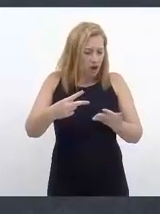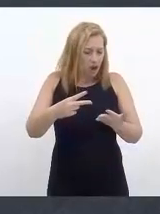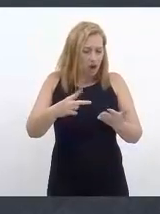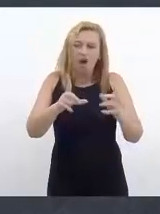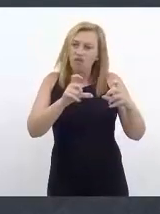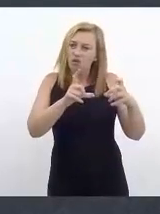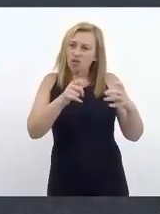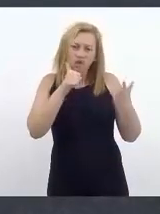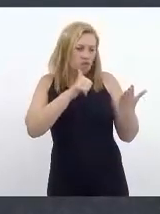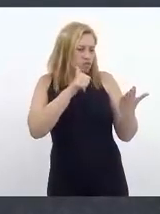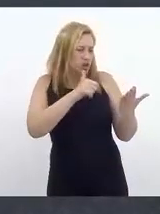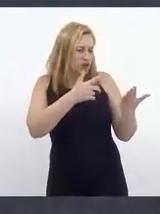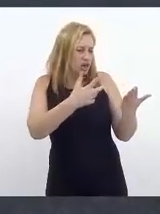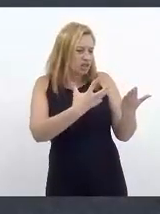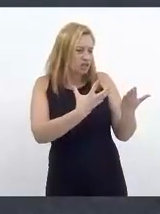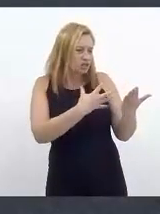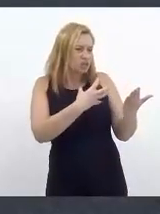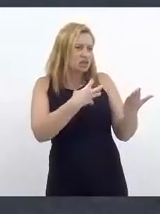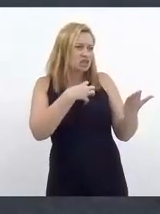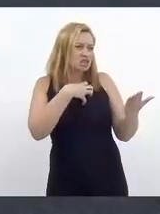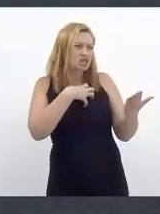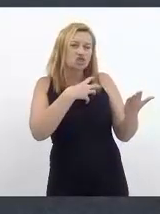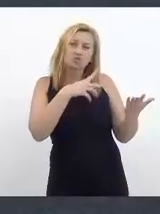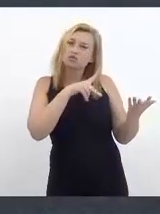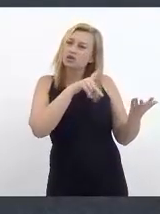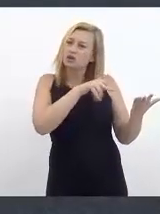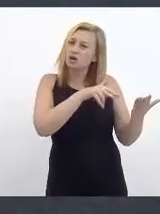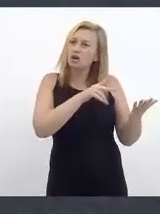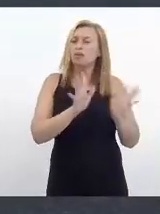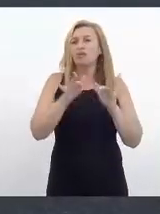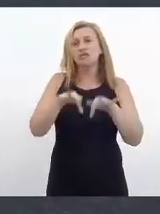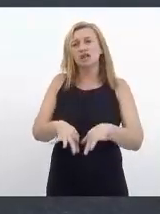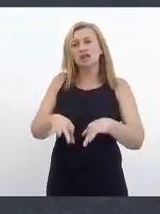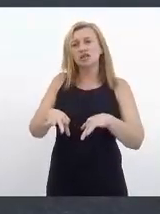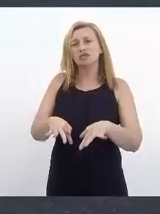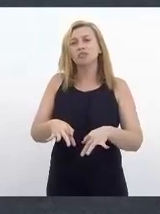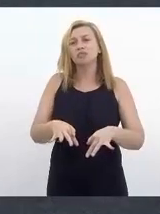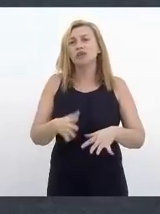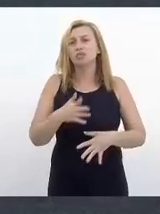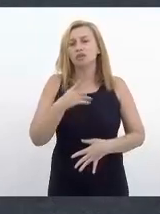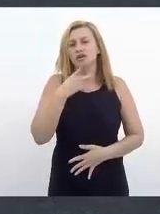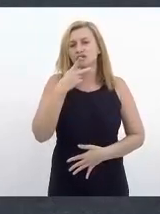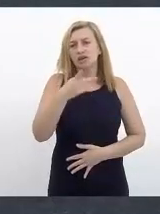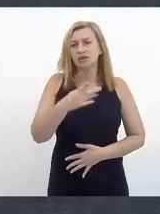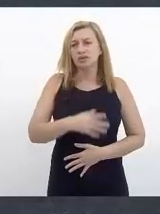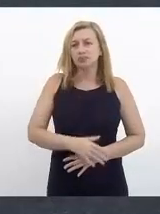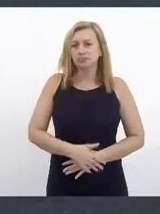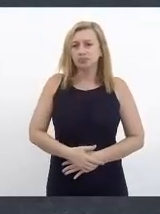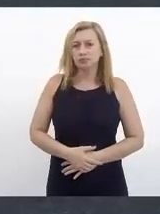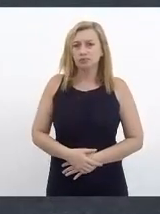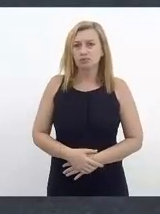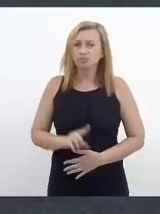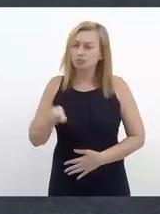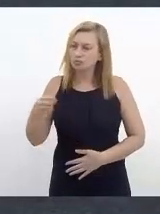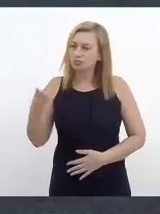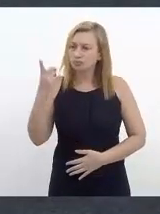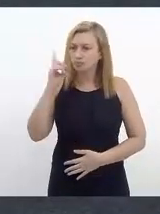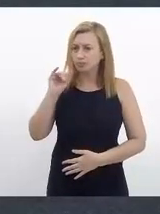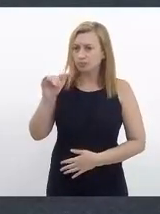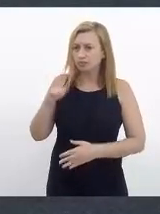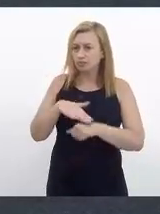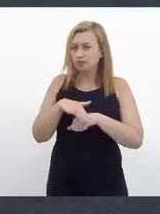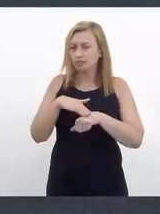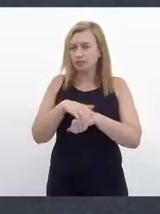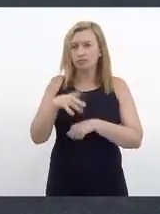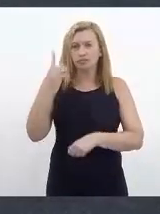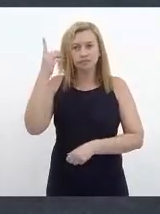nós nos reconhecemos. Né? E para finalizar a minha intervenção, eu outro dia conversava, inclusive, com a